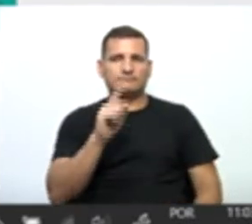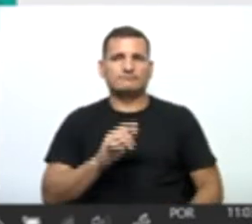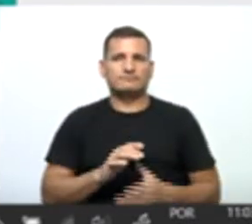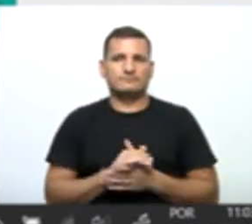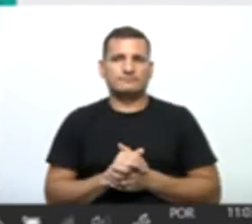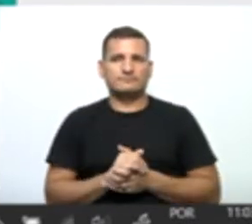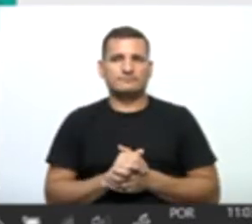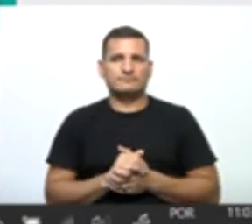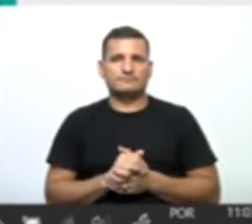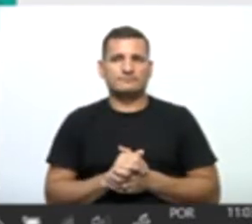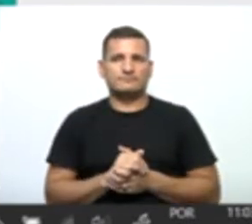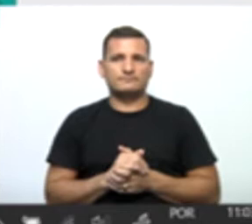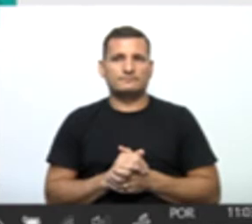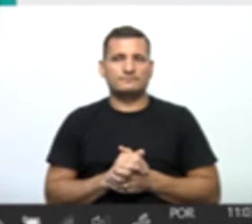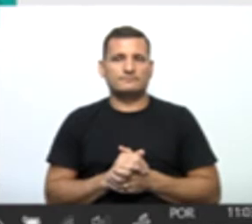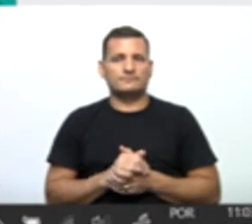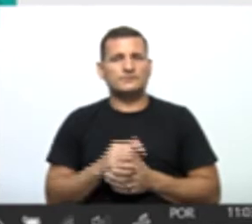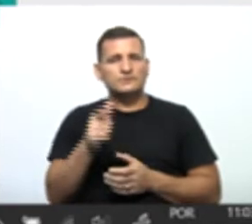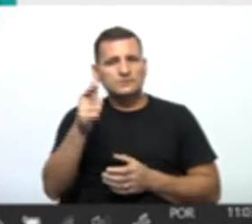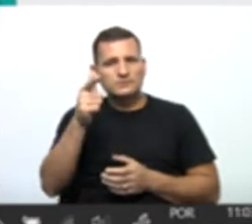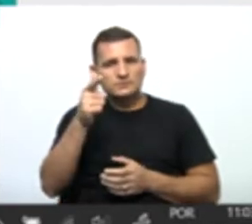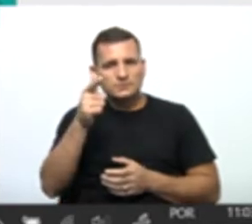acontecer. Repetiu